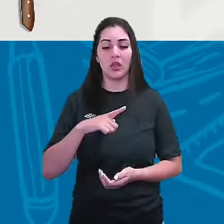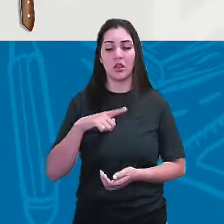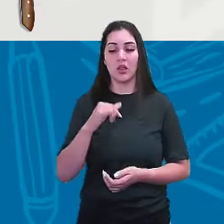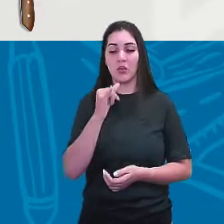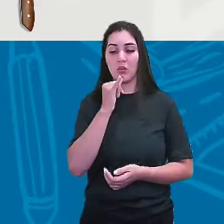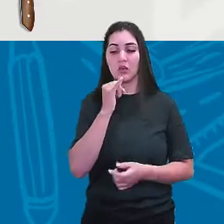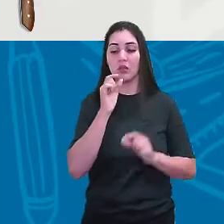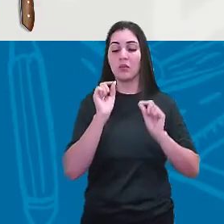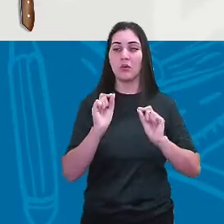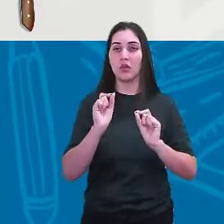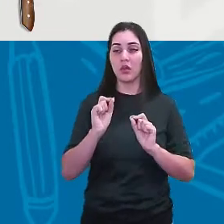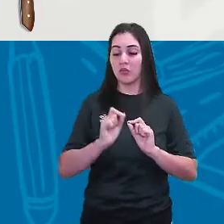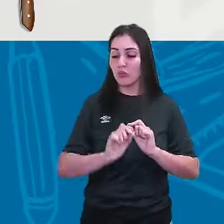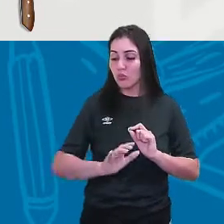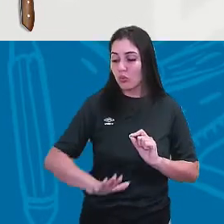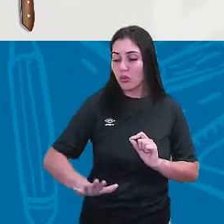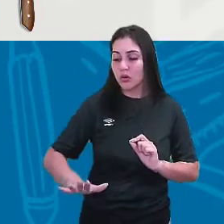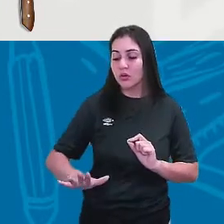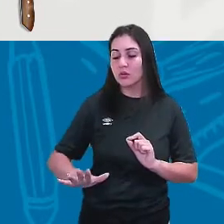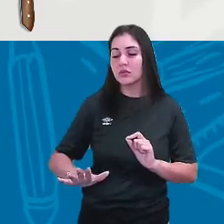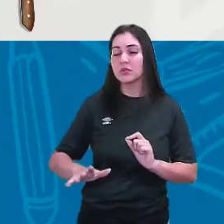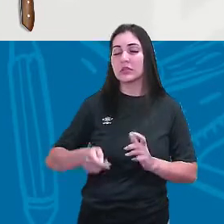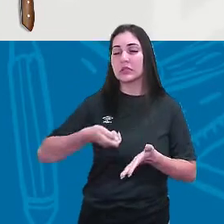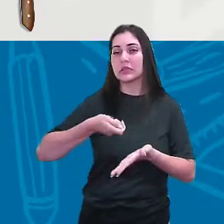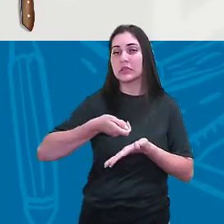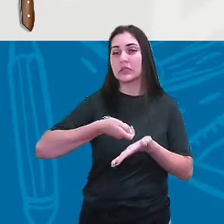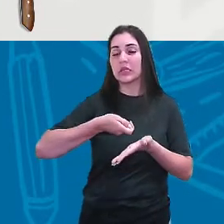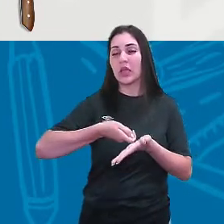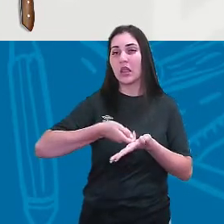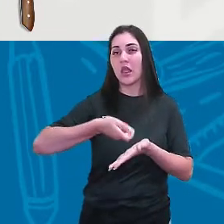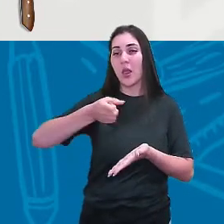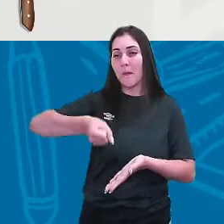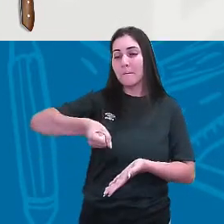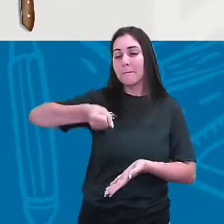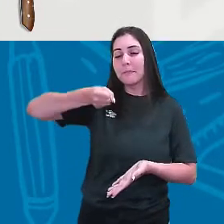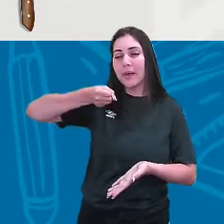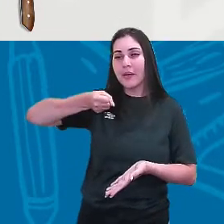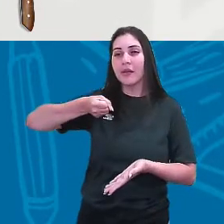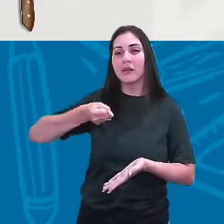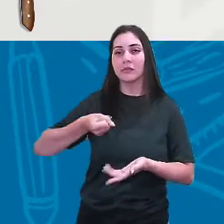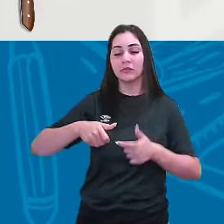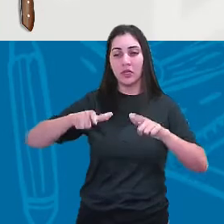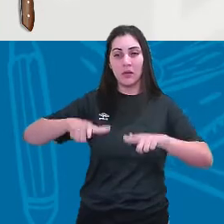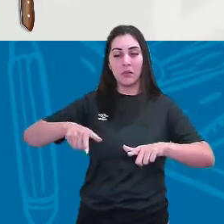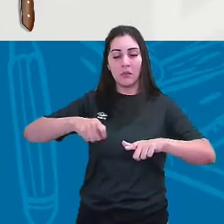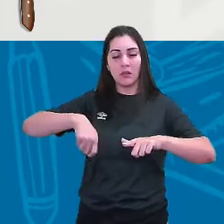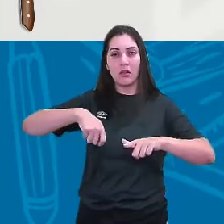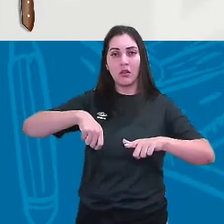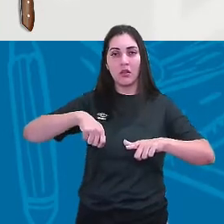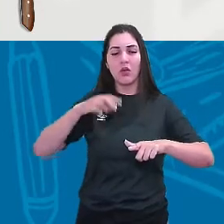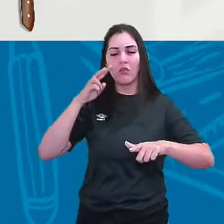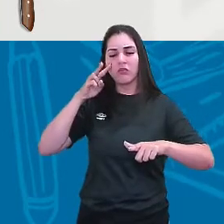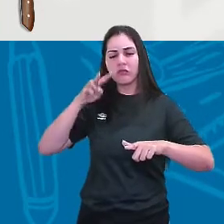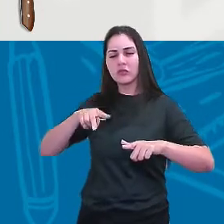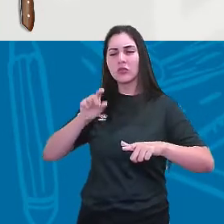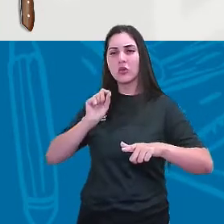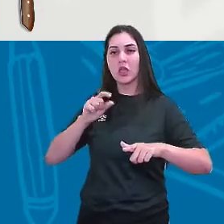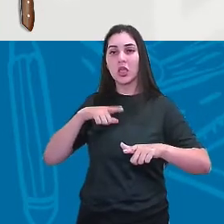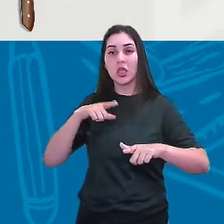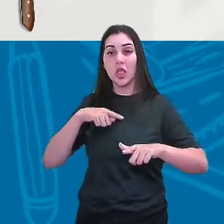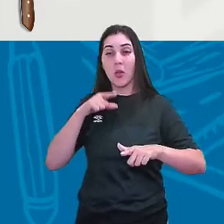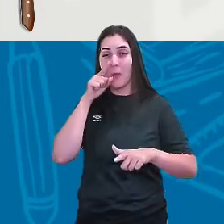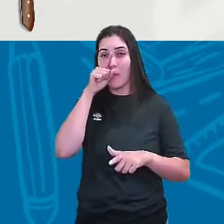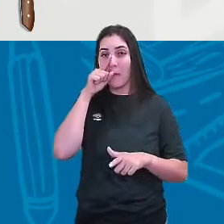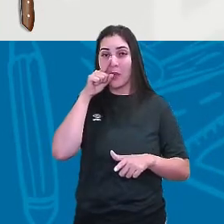exemplo na imagem, né, de uma criancinha que está tentando ali pegar a panela e observem, né, que tem um grande risco